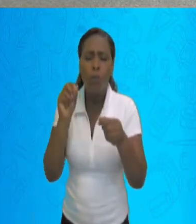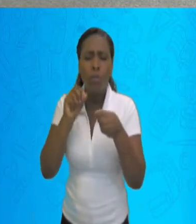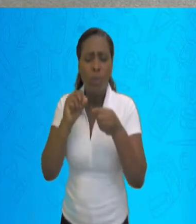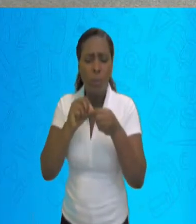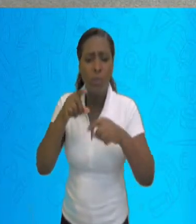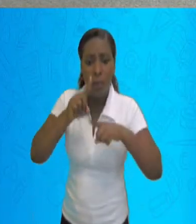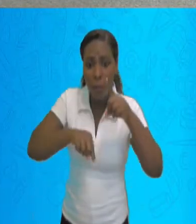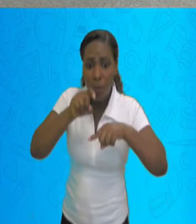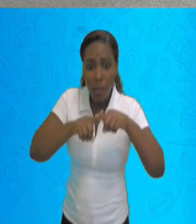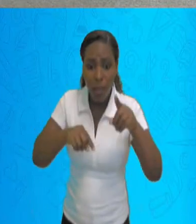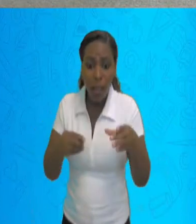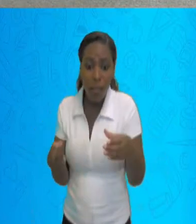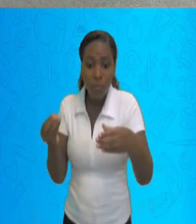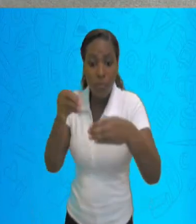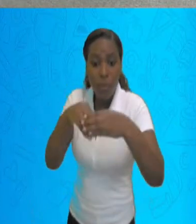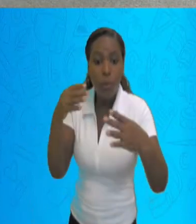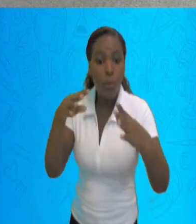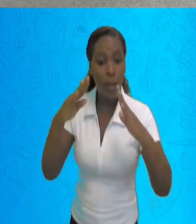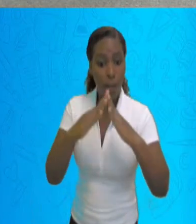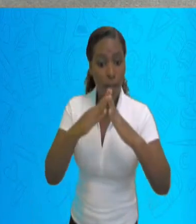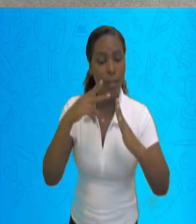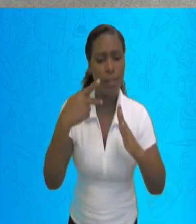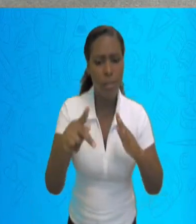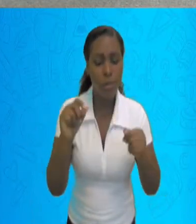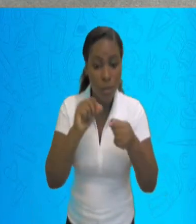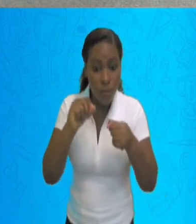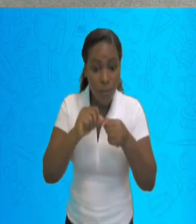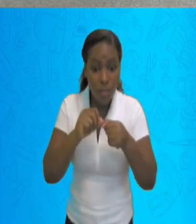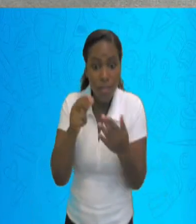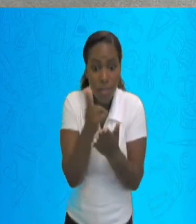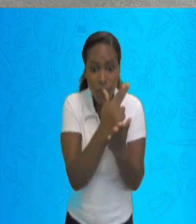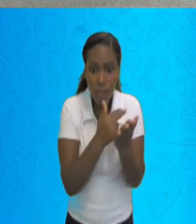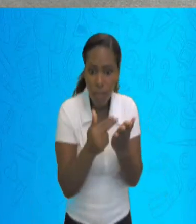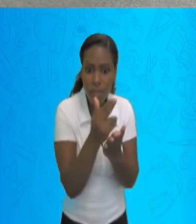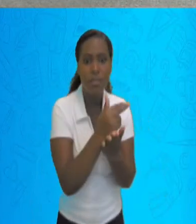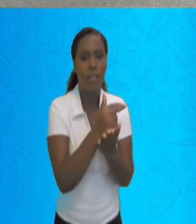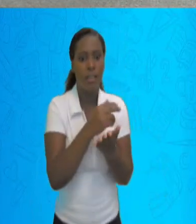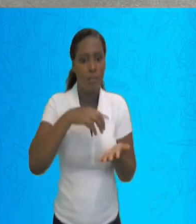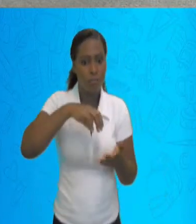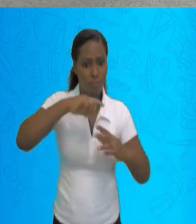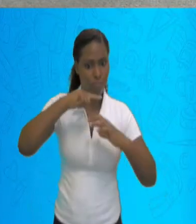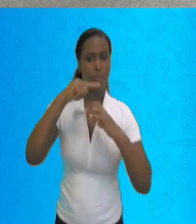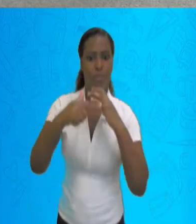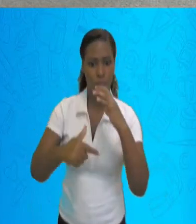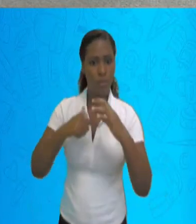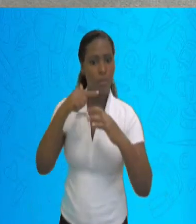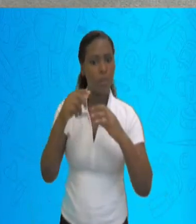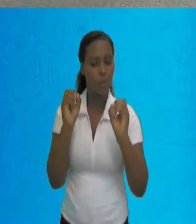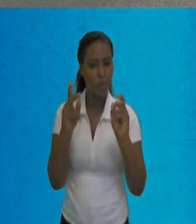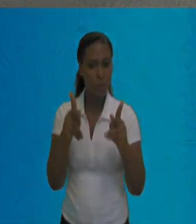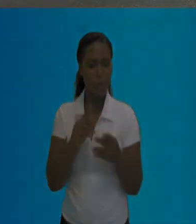ter na escola, e assim a gente construir esse conhecimento com mais solidificação. Vamos lá?